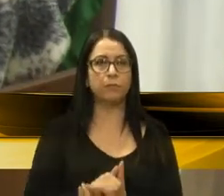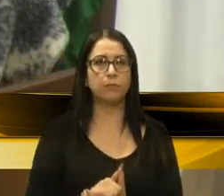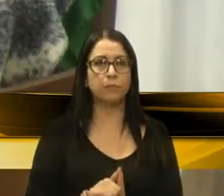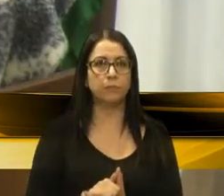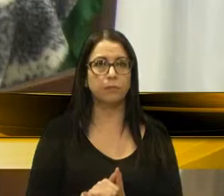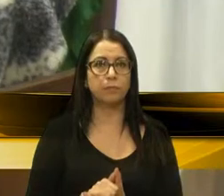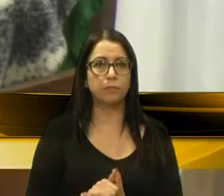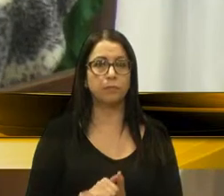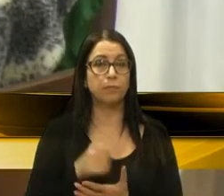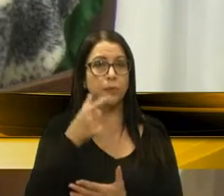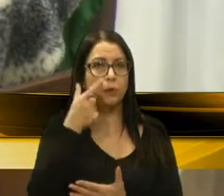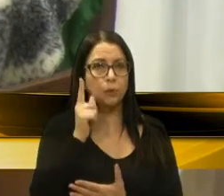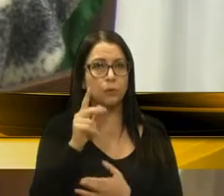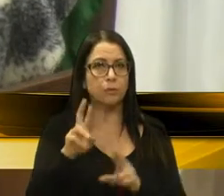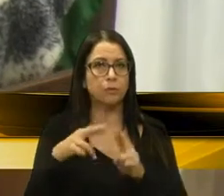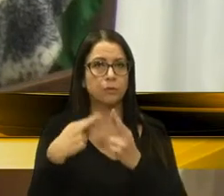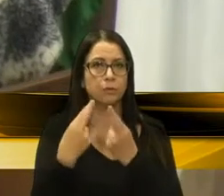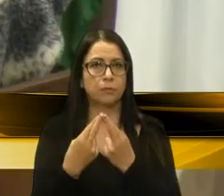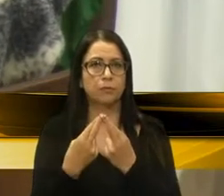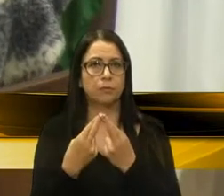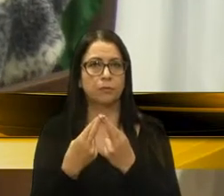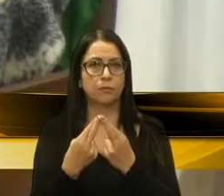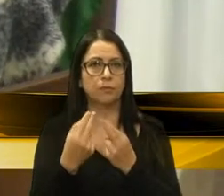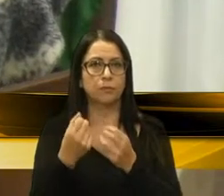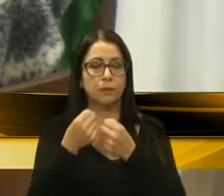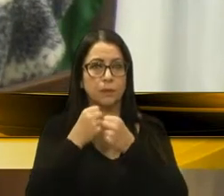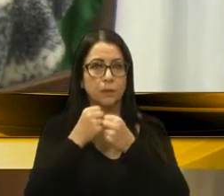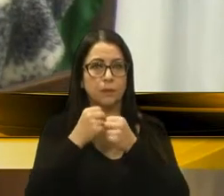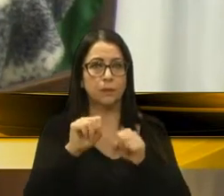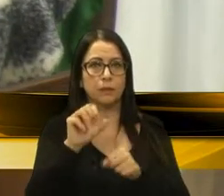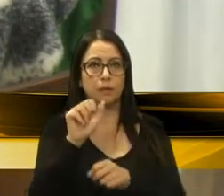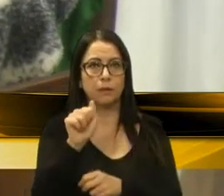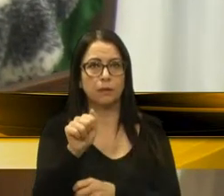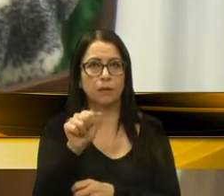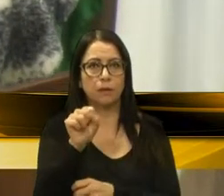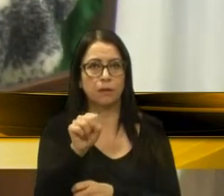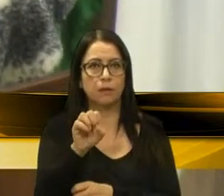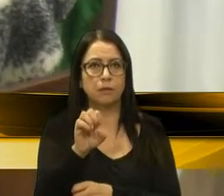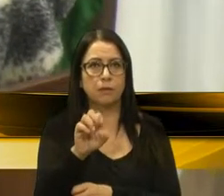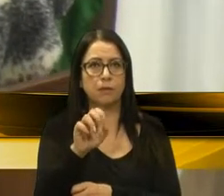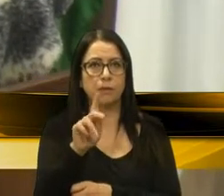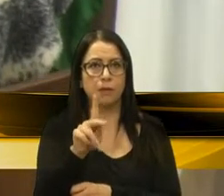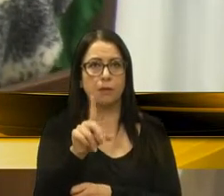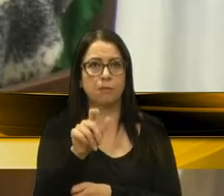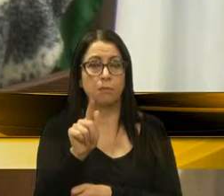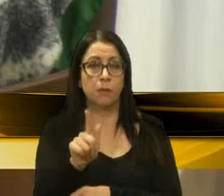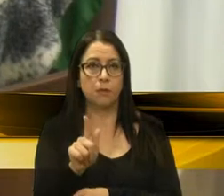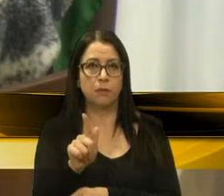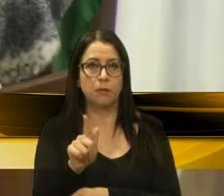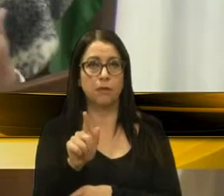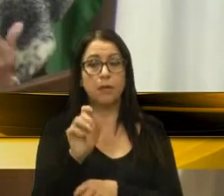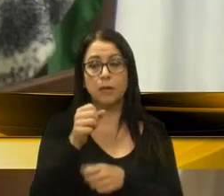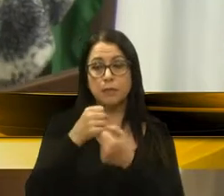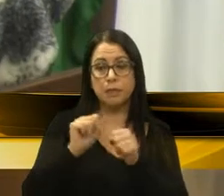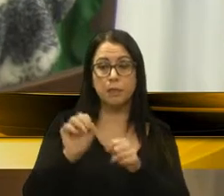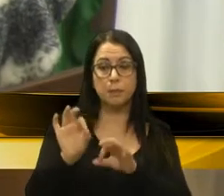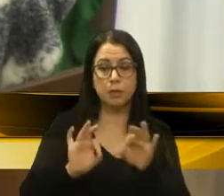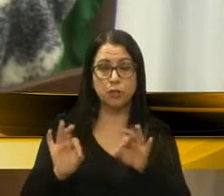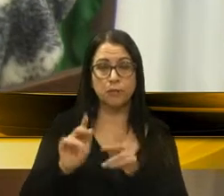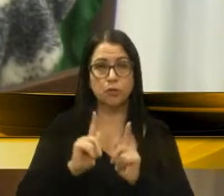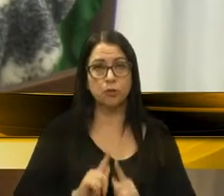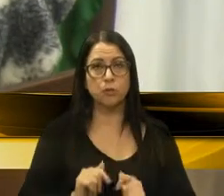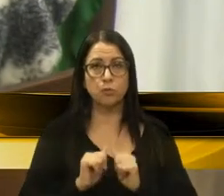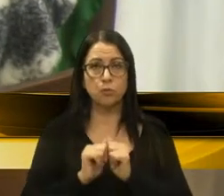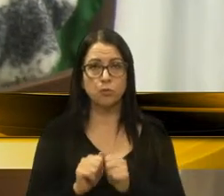eu, então, consegui uma reunião com a Secretaria, a CEPLAG, a Secretaria de Planejamento e Gestão, e